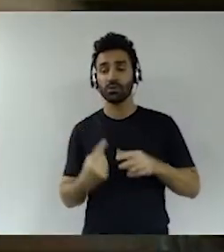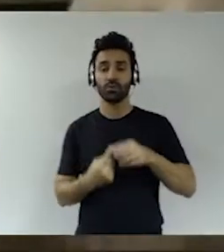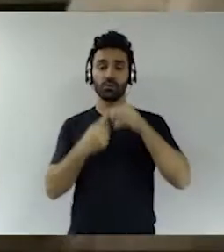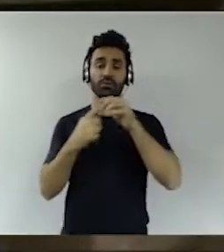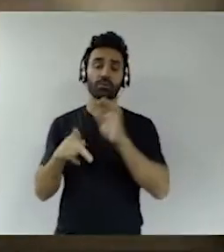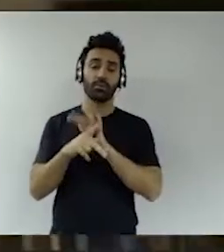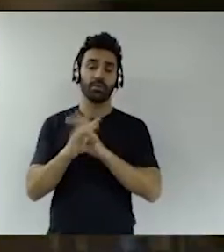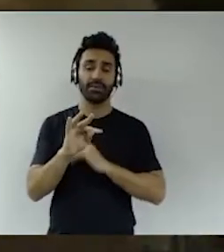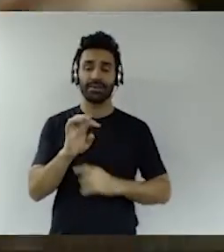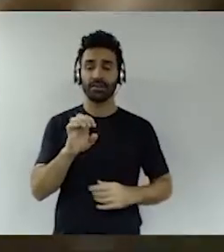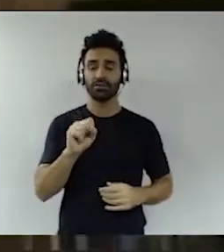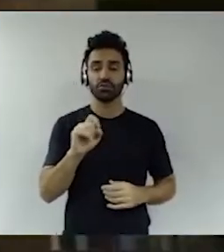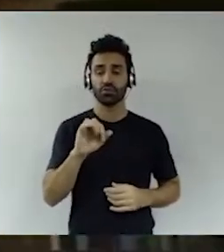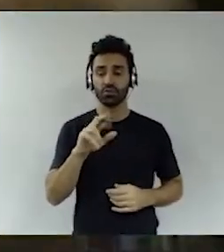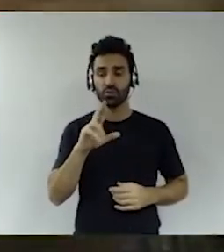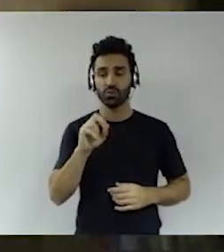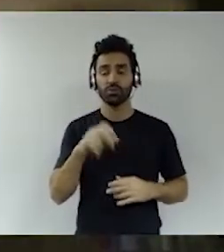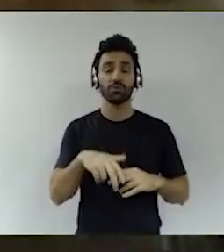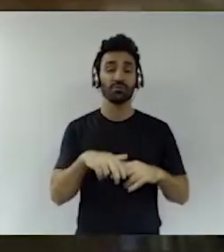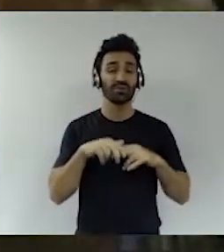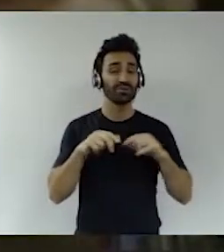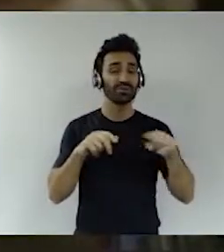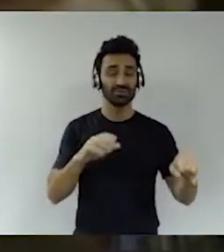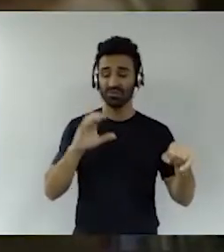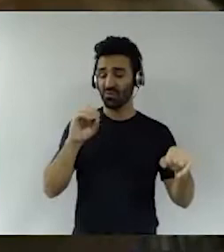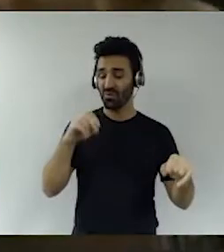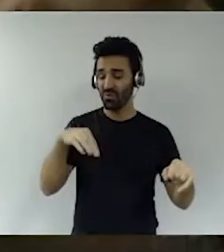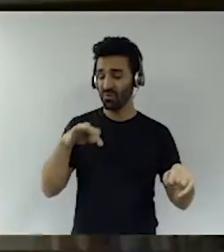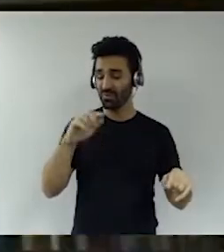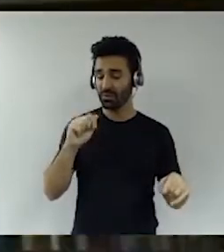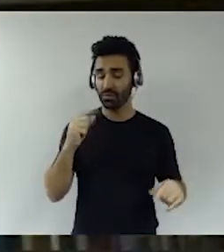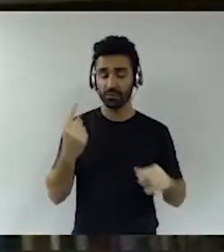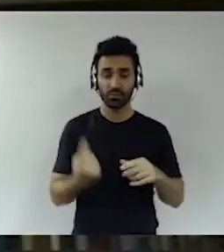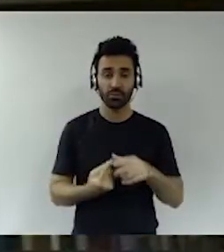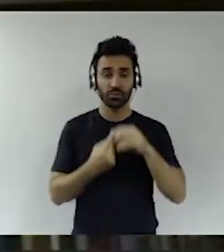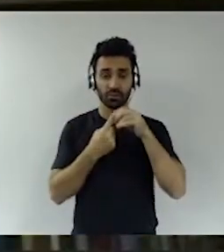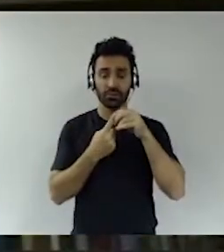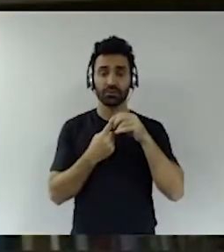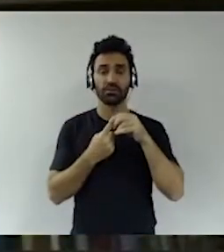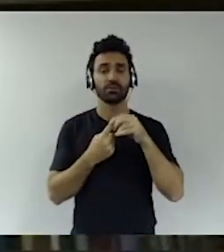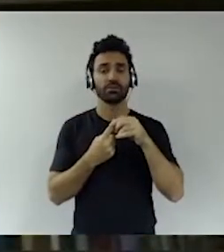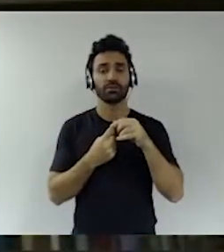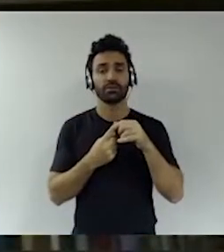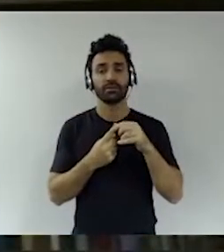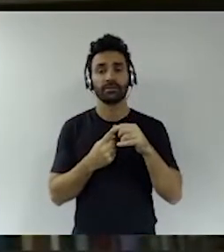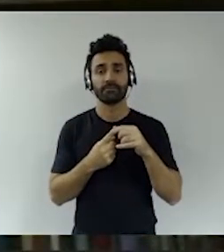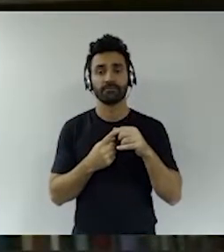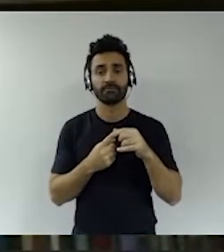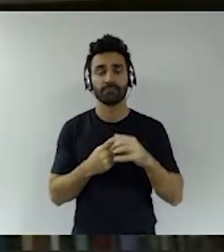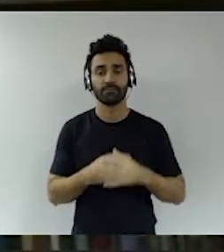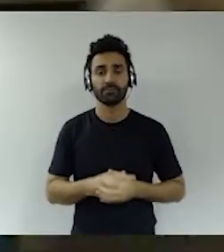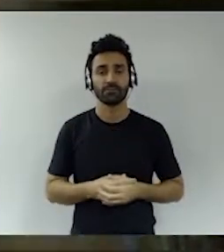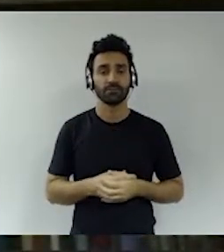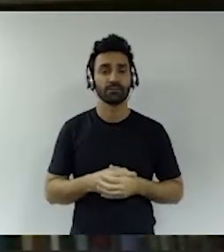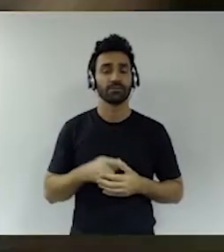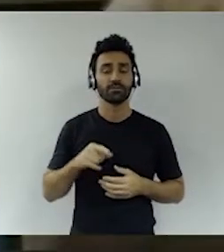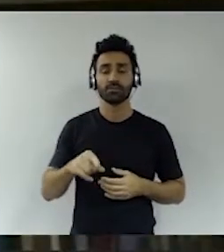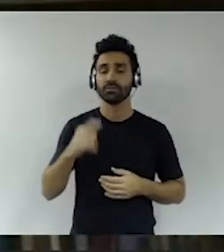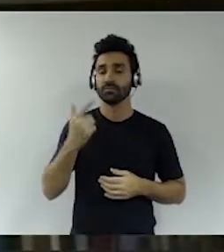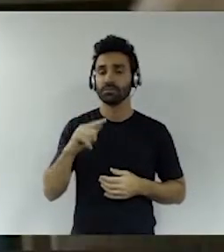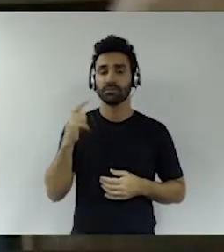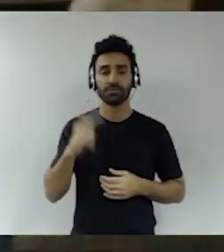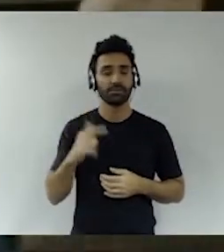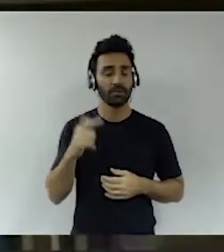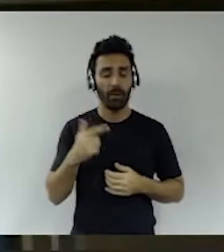Pois bem, detalhe, essa Conta Única do Tesouro Nacional, ao contrário das contas de reserva, ela não faz parte